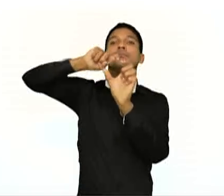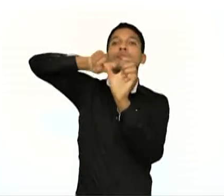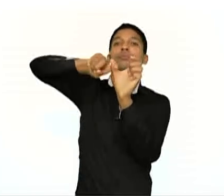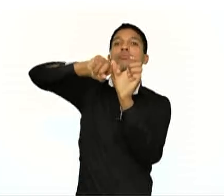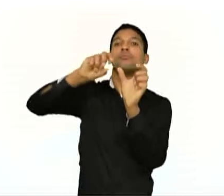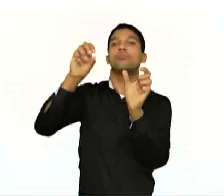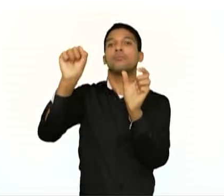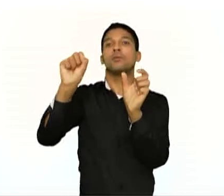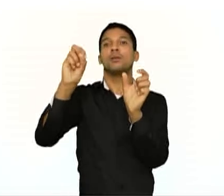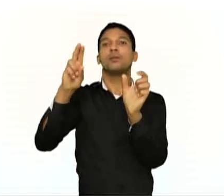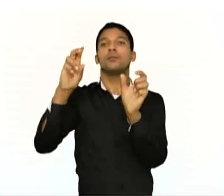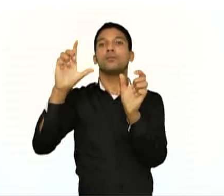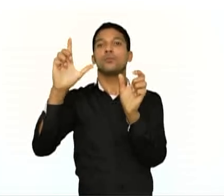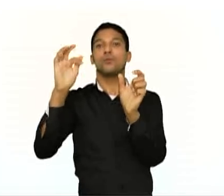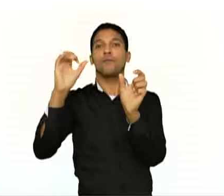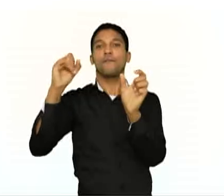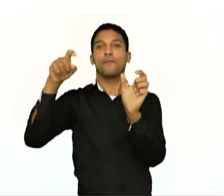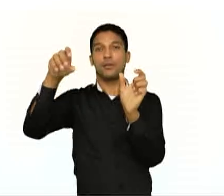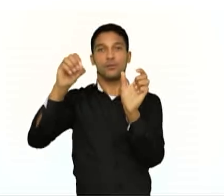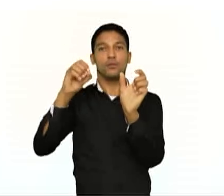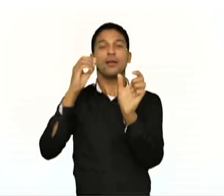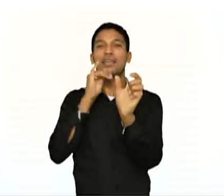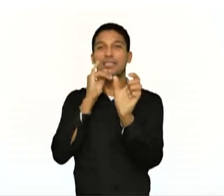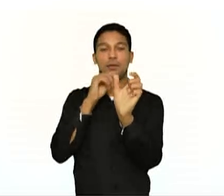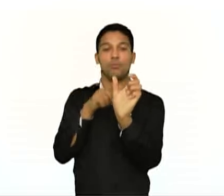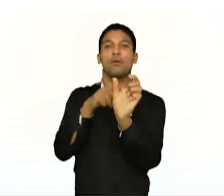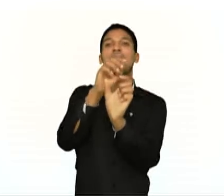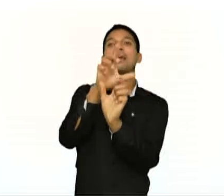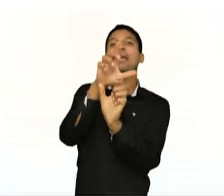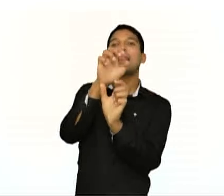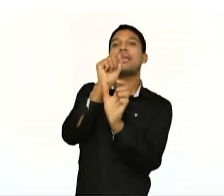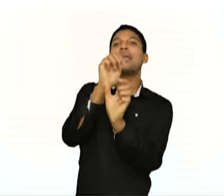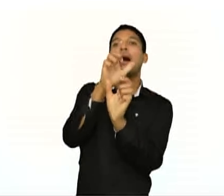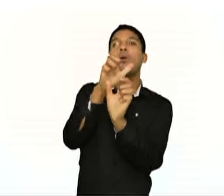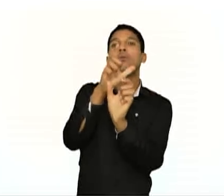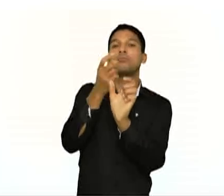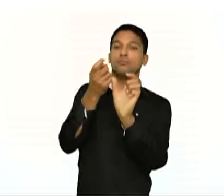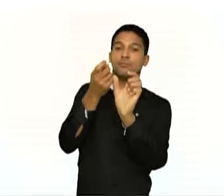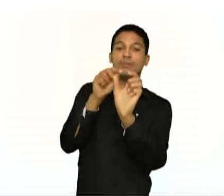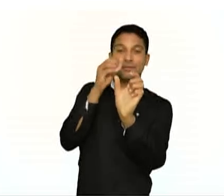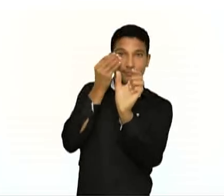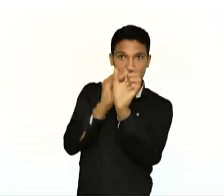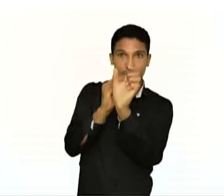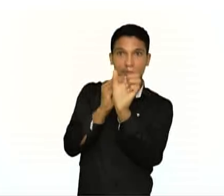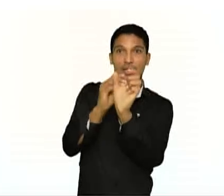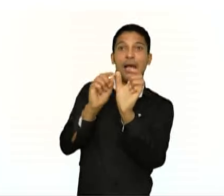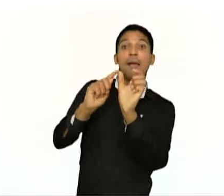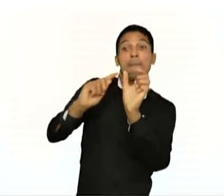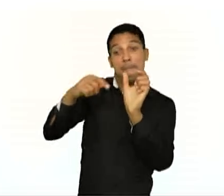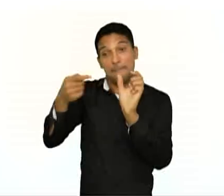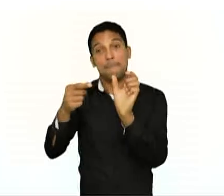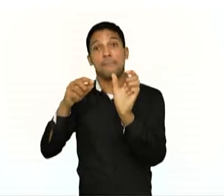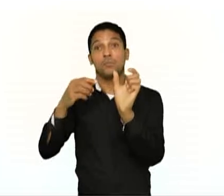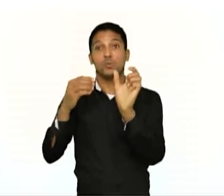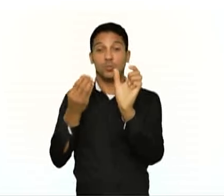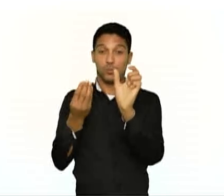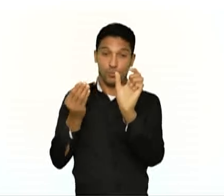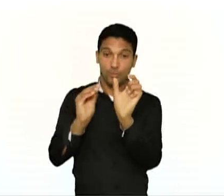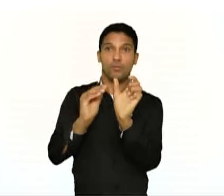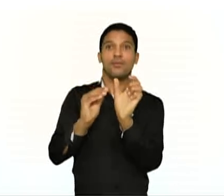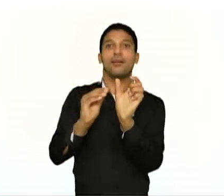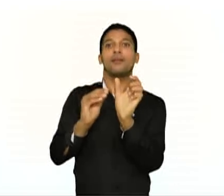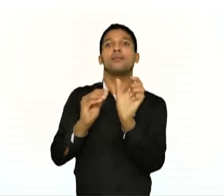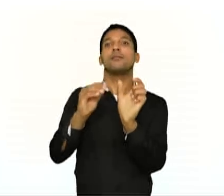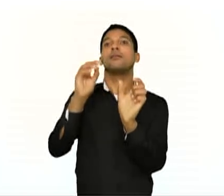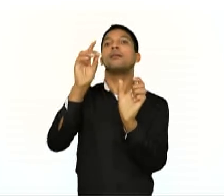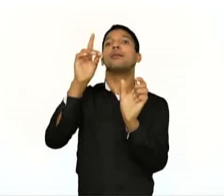viu, né, quando se acrescenta o sufixo mente. Aí a gente tem as derivações sufixais, né? Agora vamos retomar um pouquinho da língua inglesa,